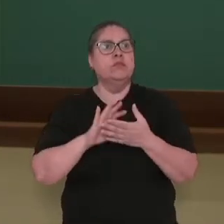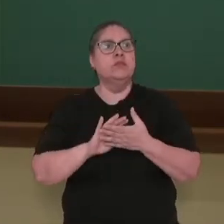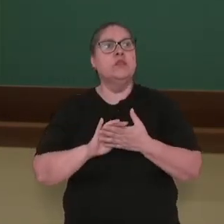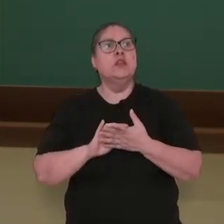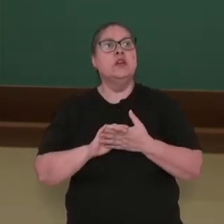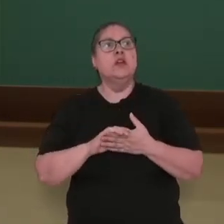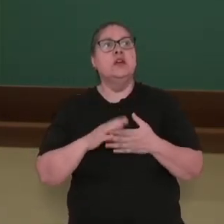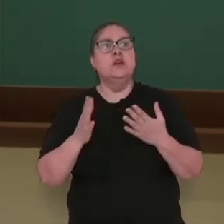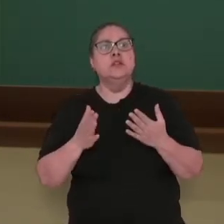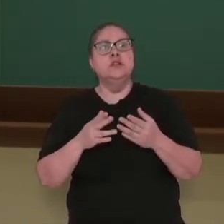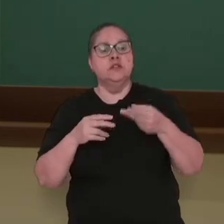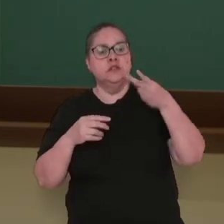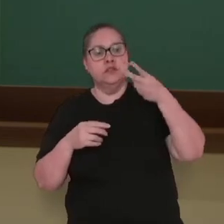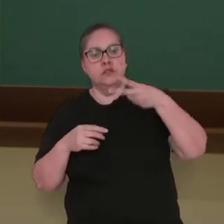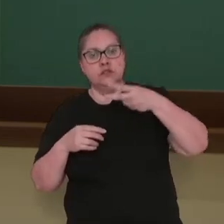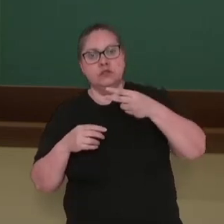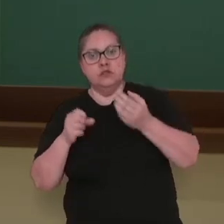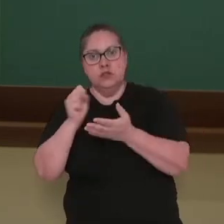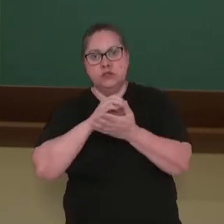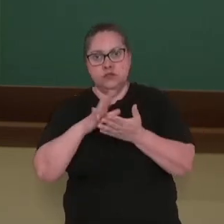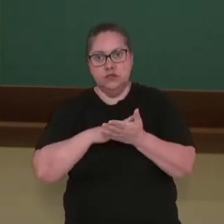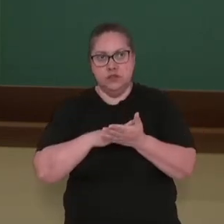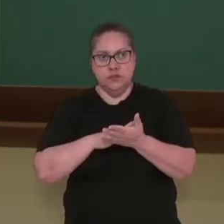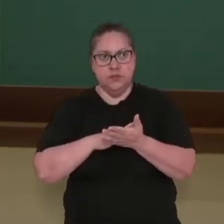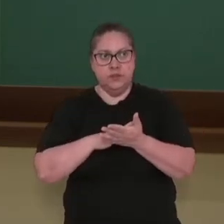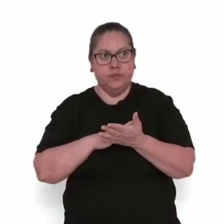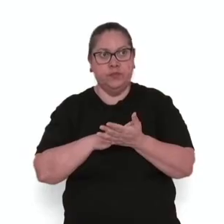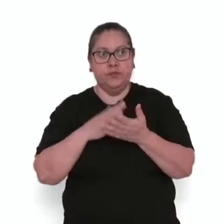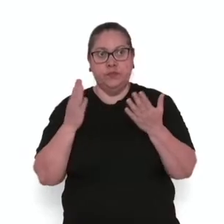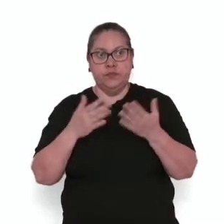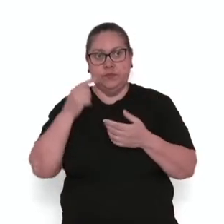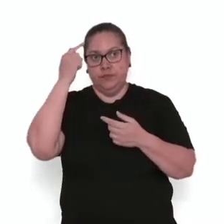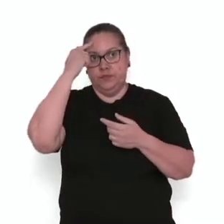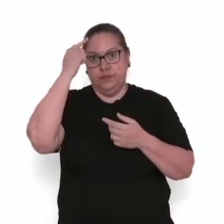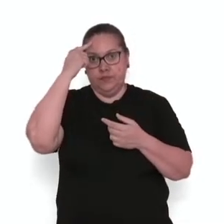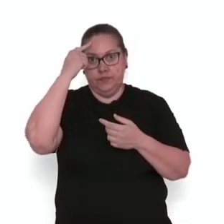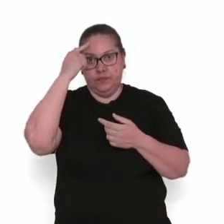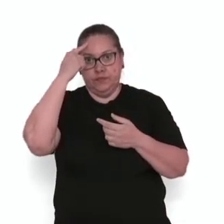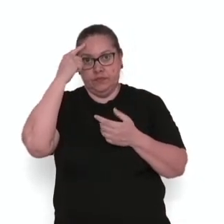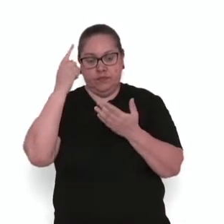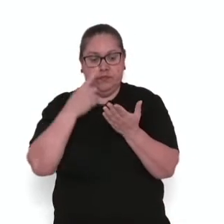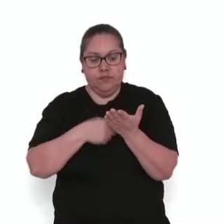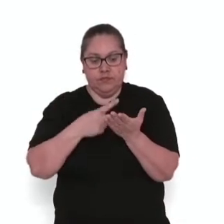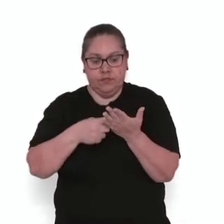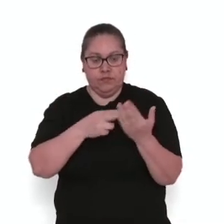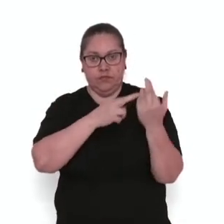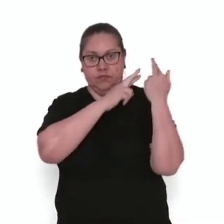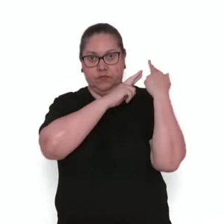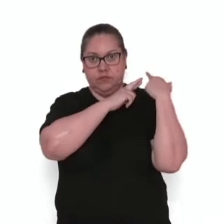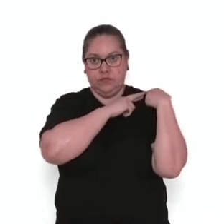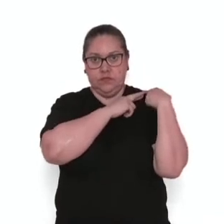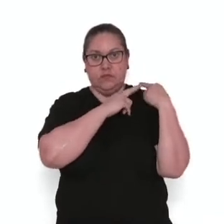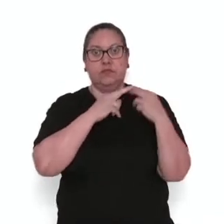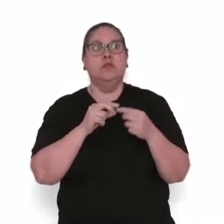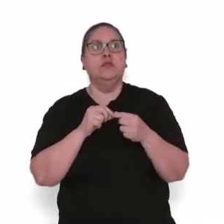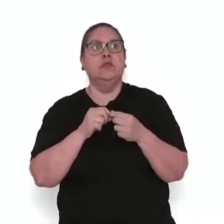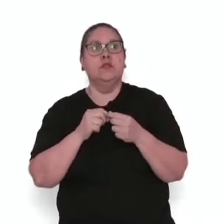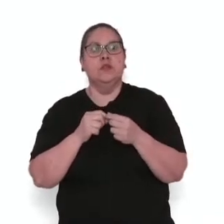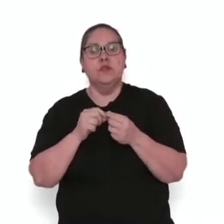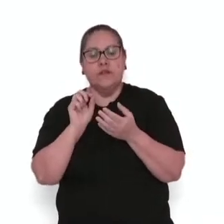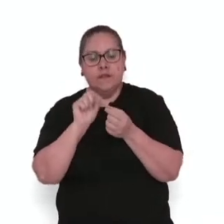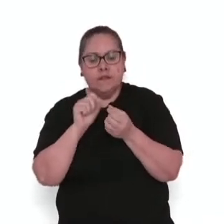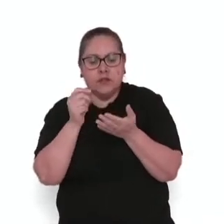ou que alguém venha fazer por nós, certo? Depois, não busque culpados, gente, assumir os nossos